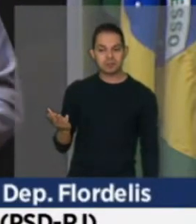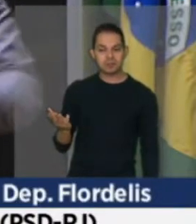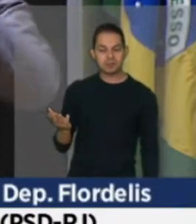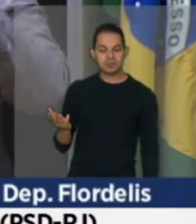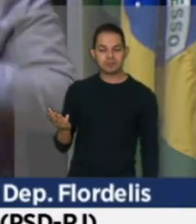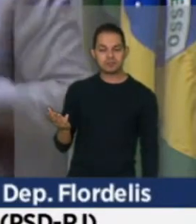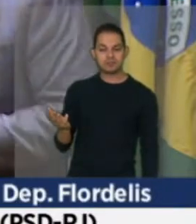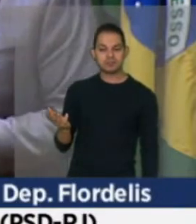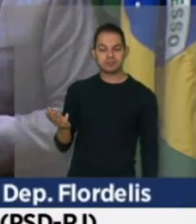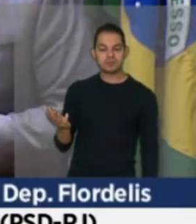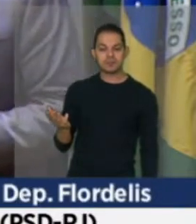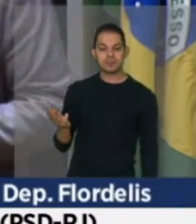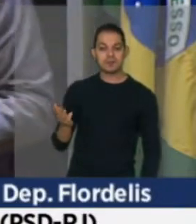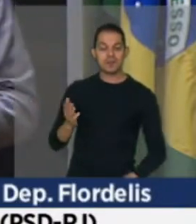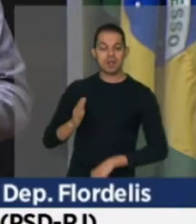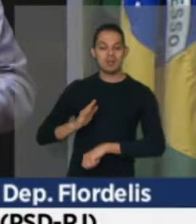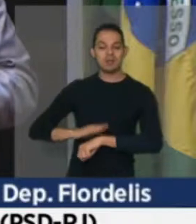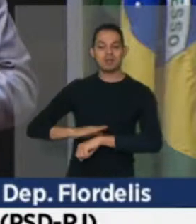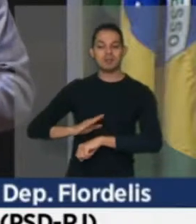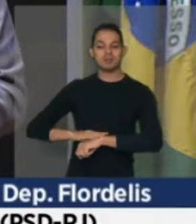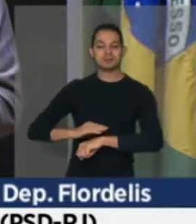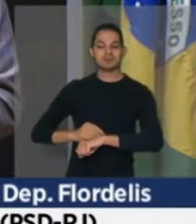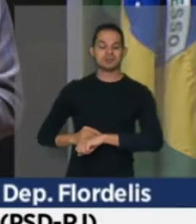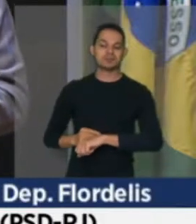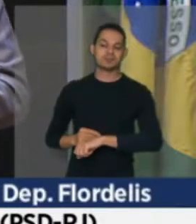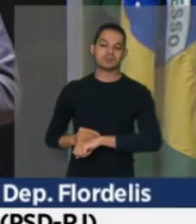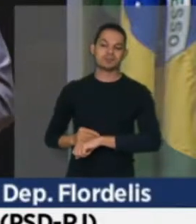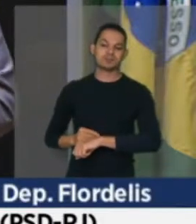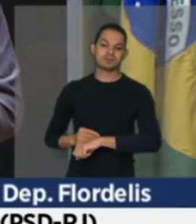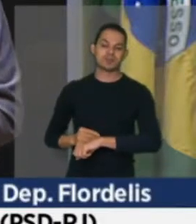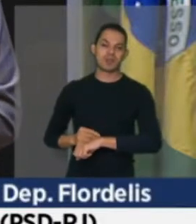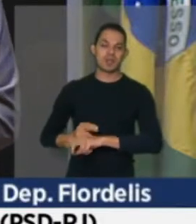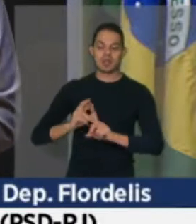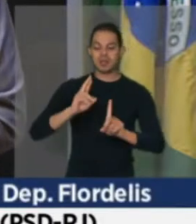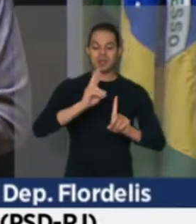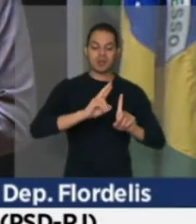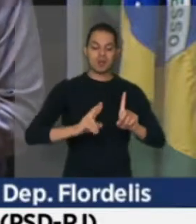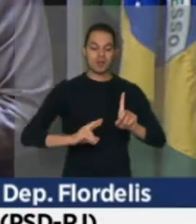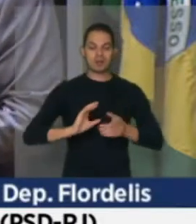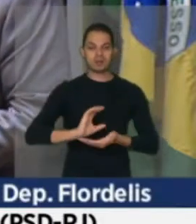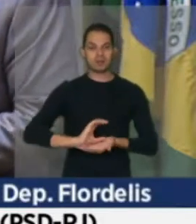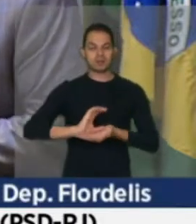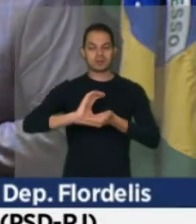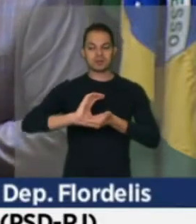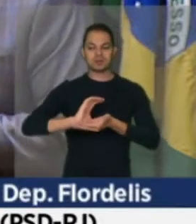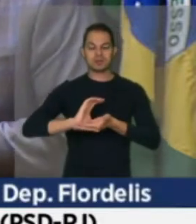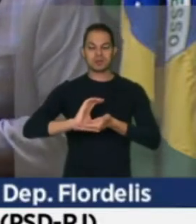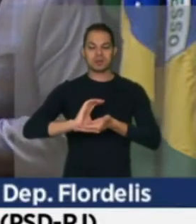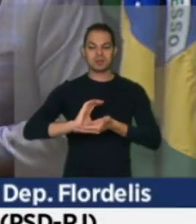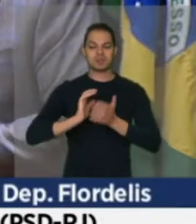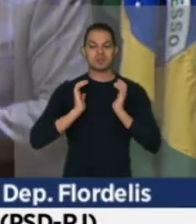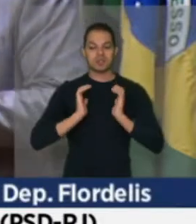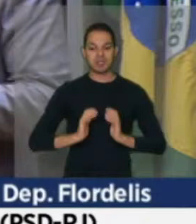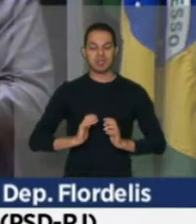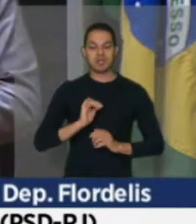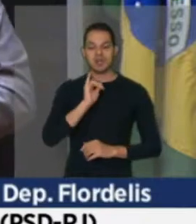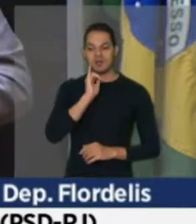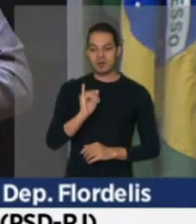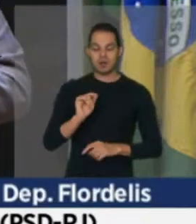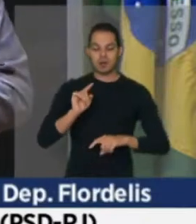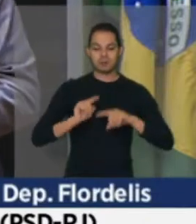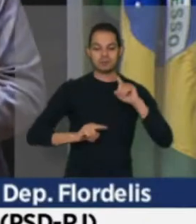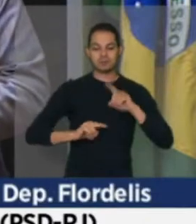A partir do momento em que o relator do Conselho de Ética diz que os